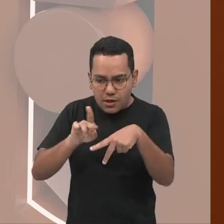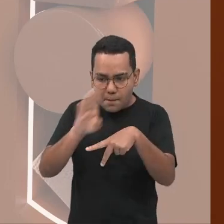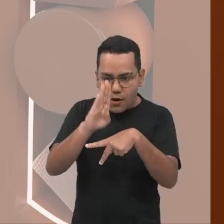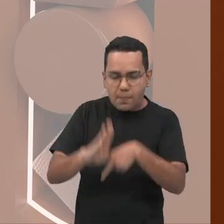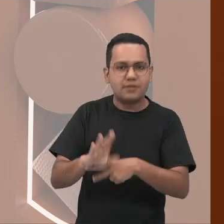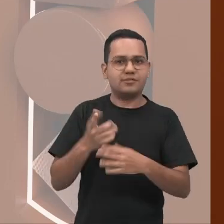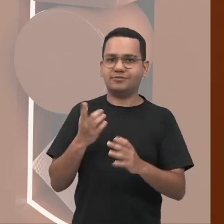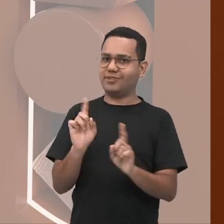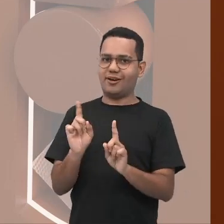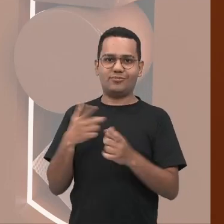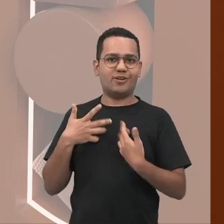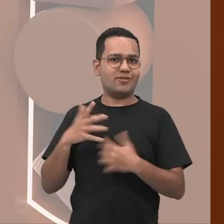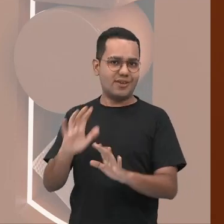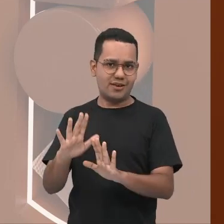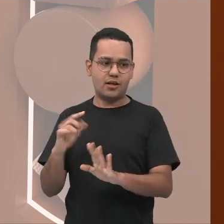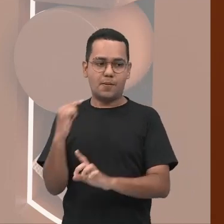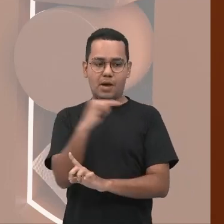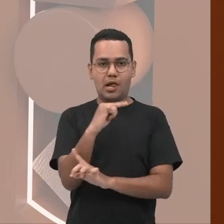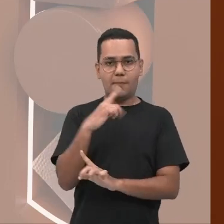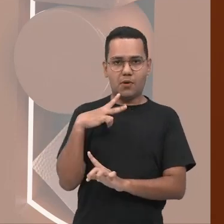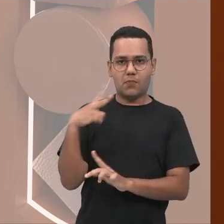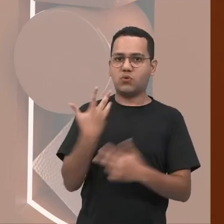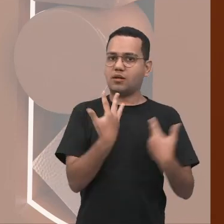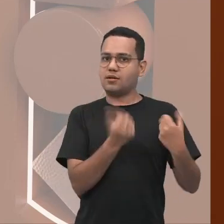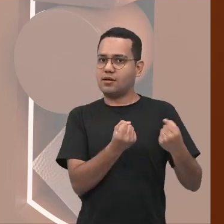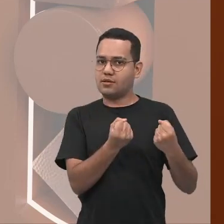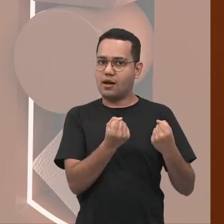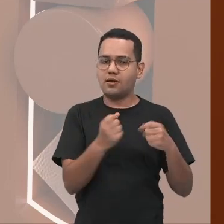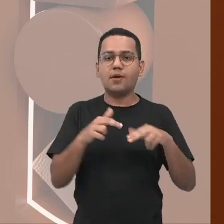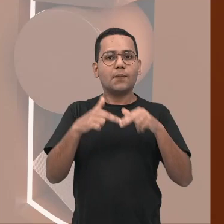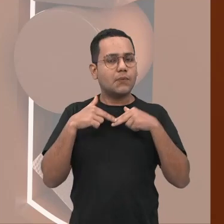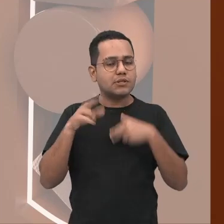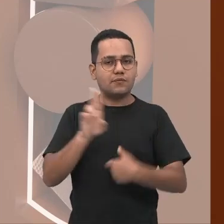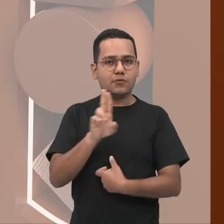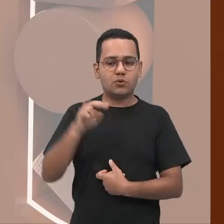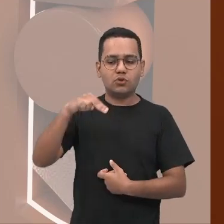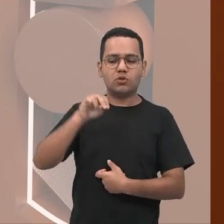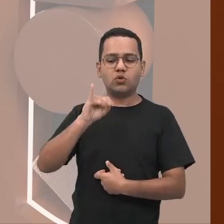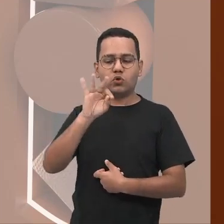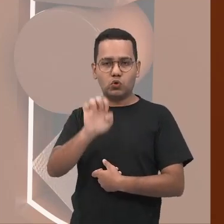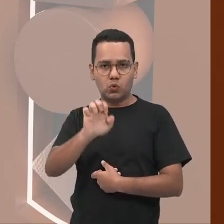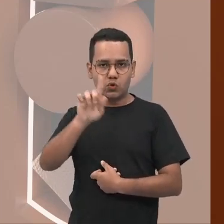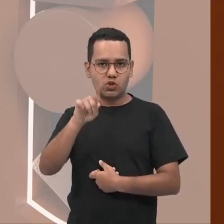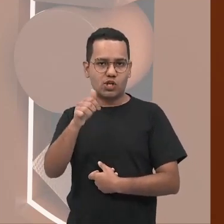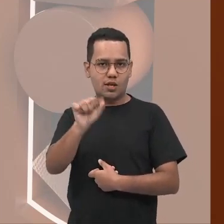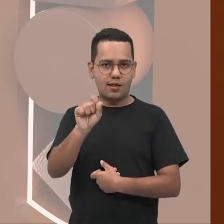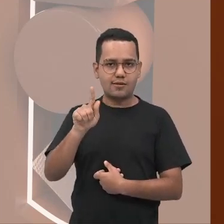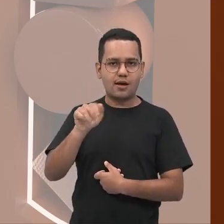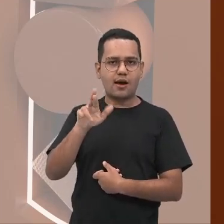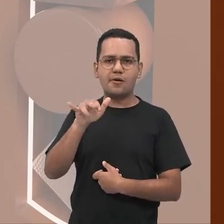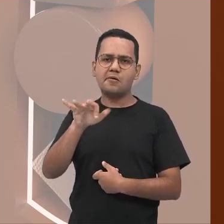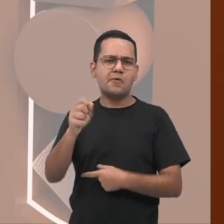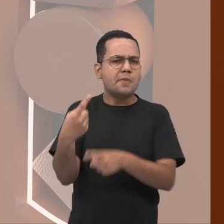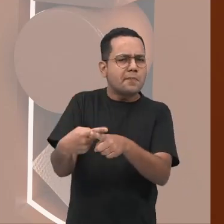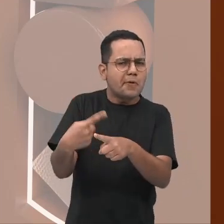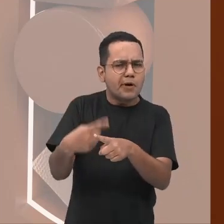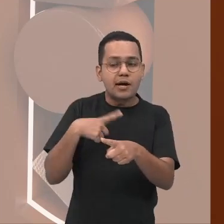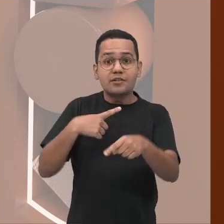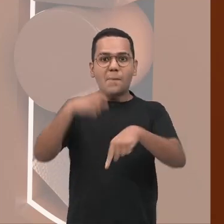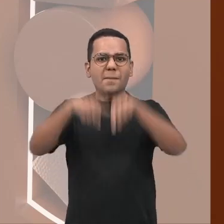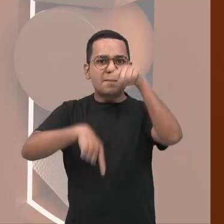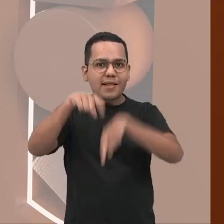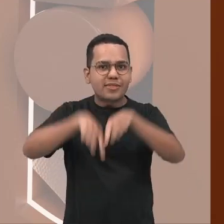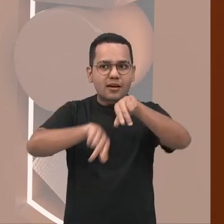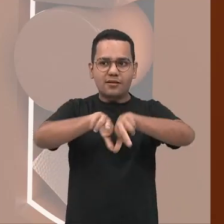esse conflito que recebeu o nome de Noite das Garrafadas pelos instrumentos que eles usavam aí nas lutas, que